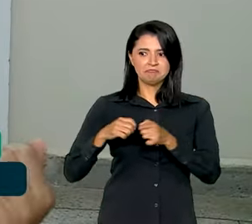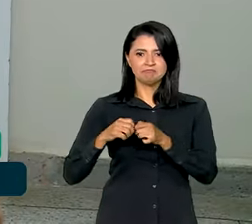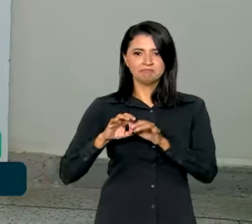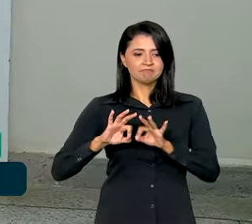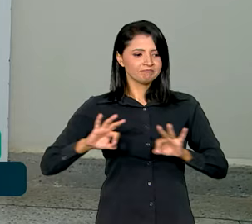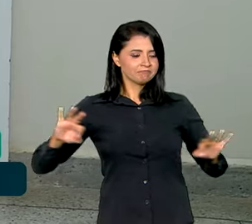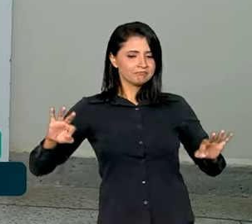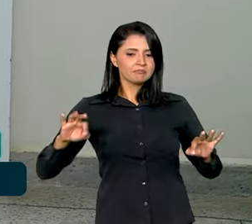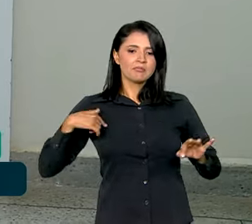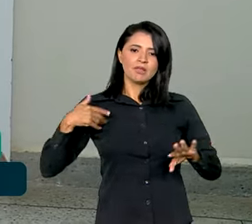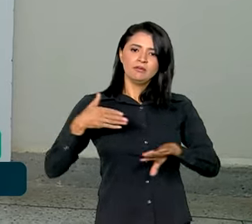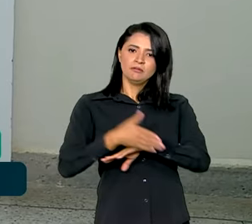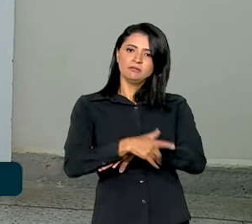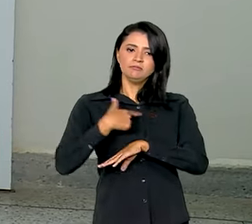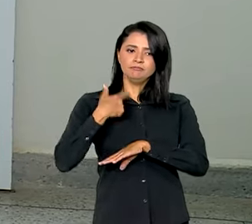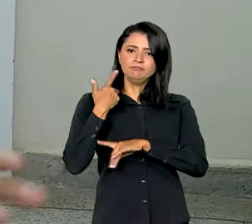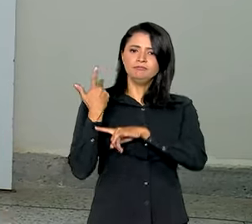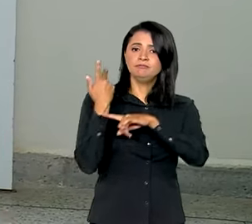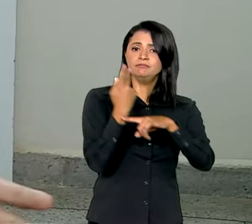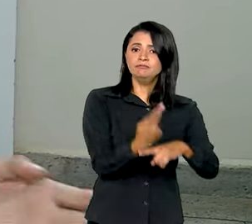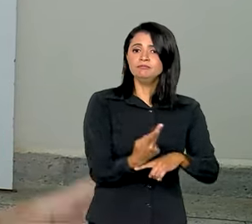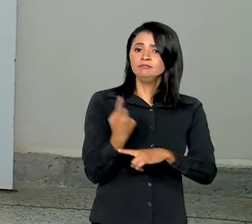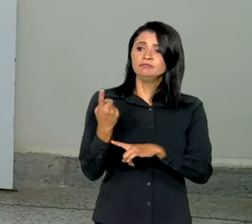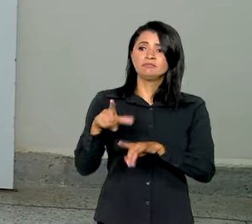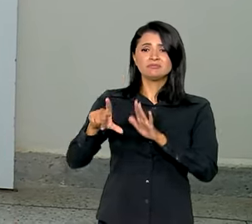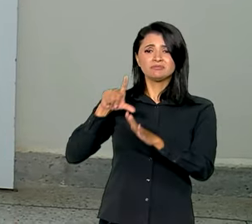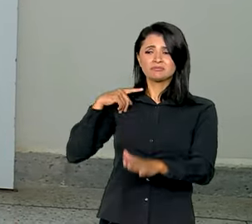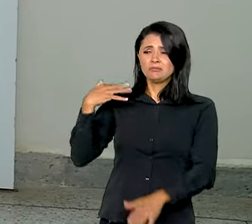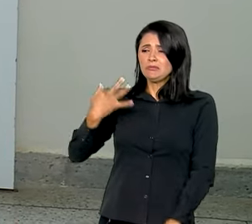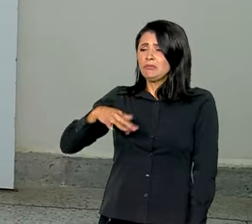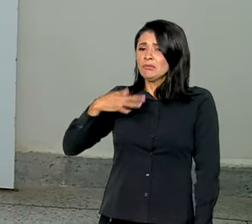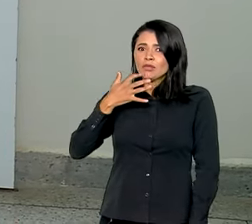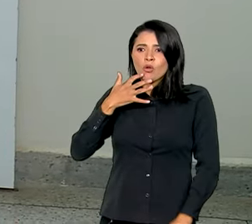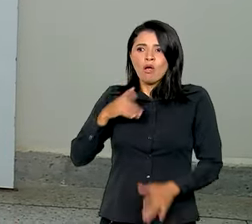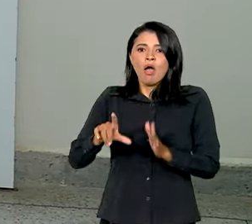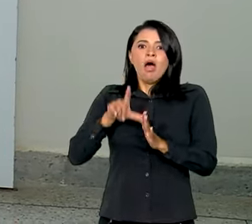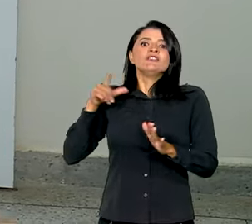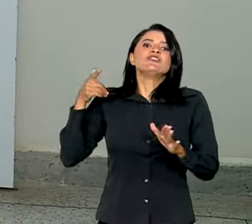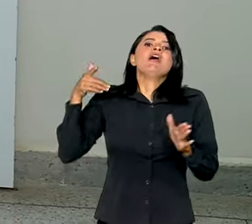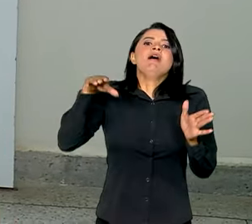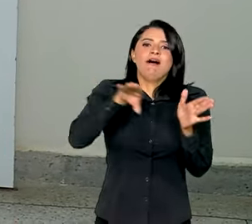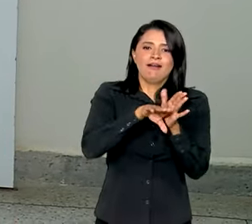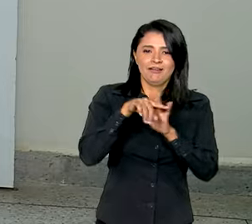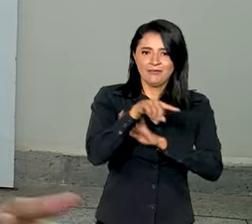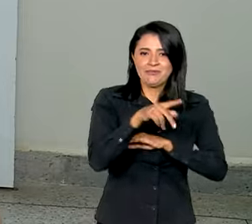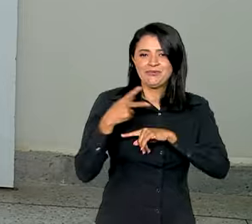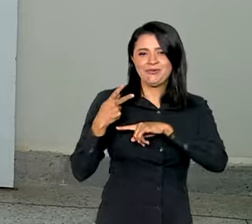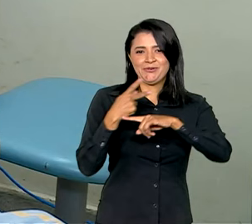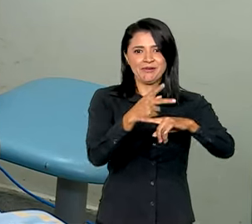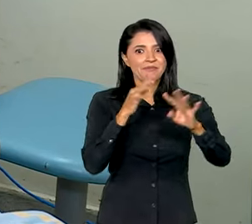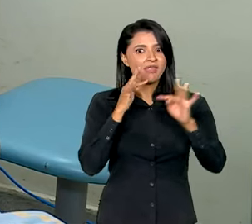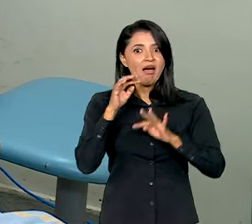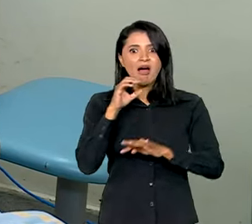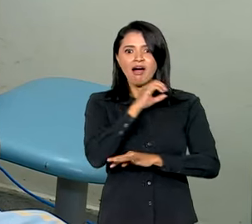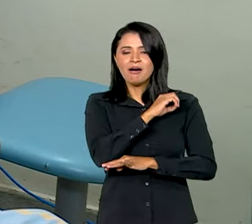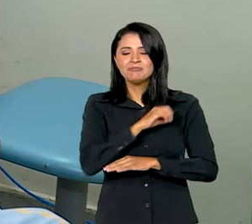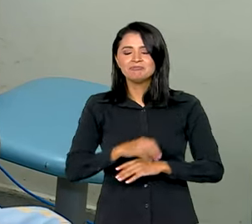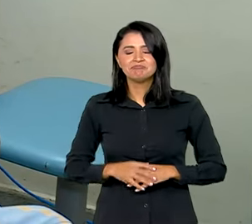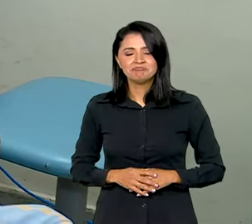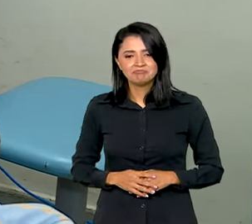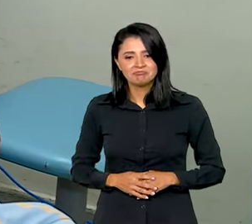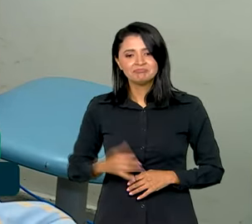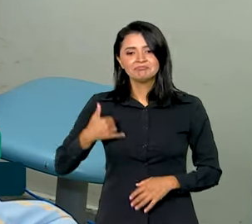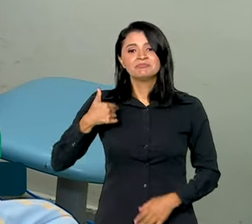vim na escovação, aí eu vim procurar antes que ela começasse a sentir dor ou qualquer coisa assim. Aí eu já vim procurar para tratar logo. Aos